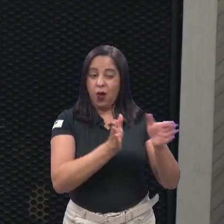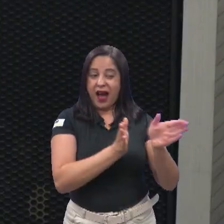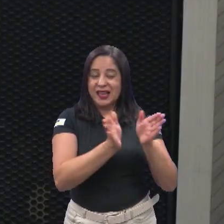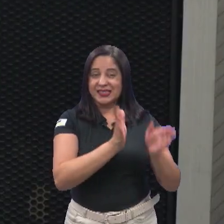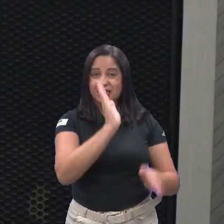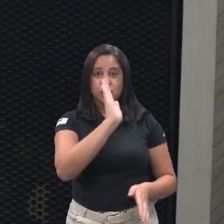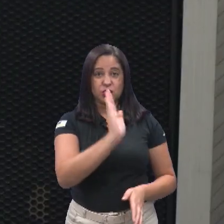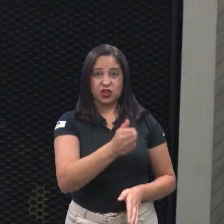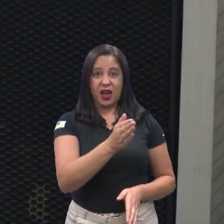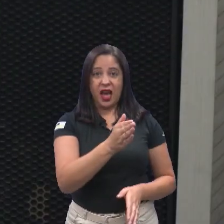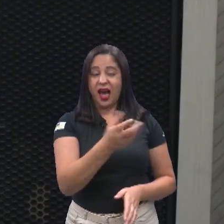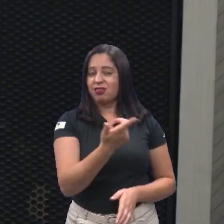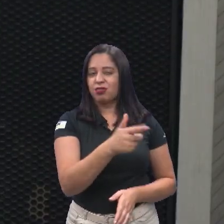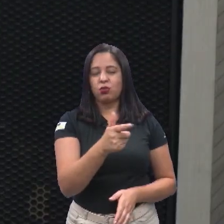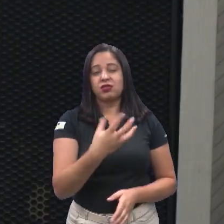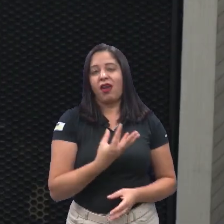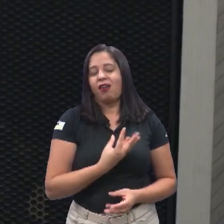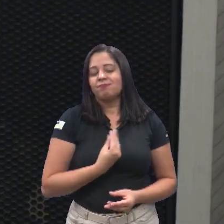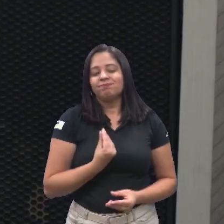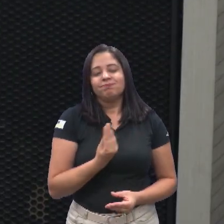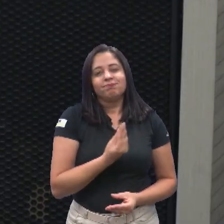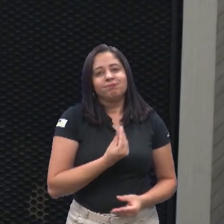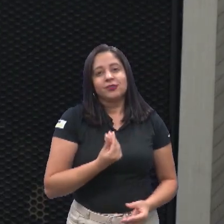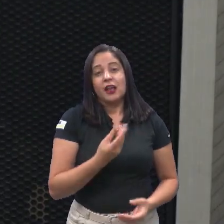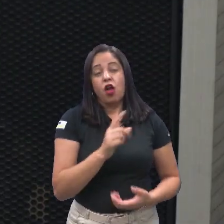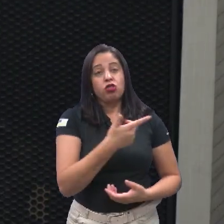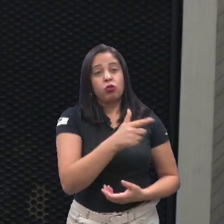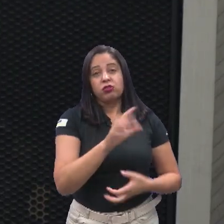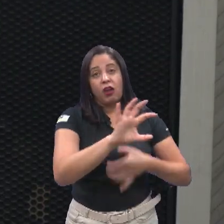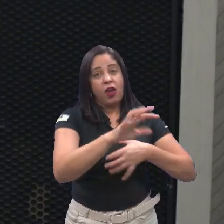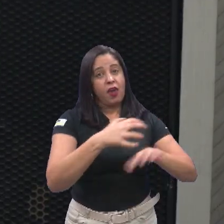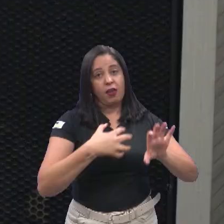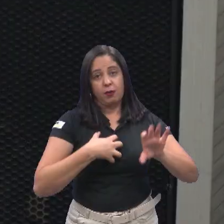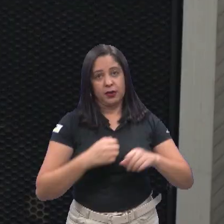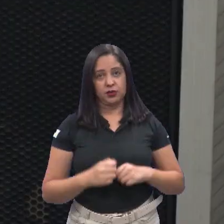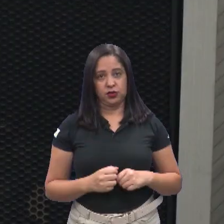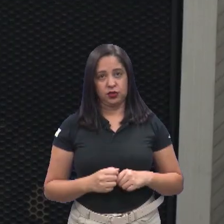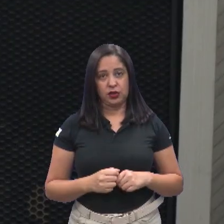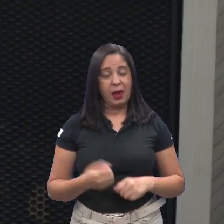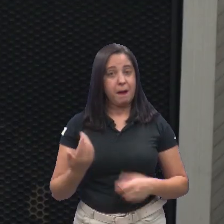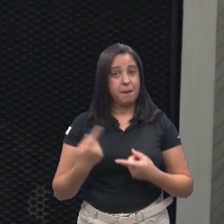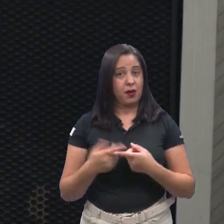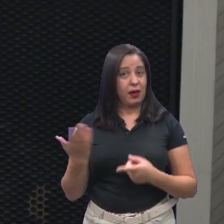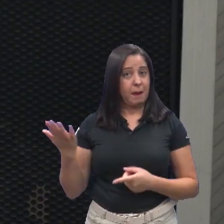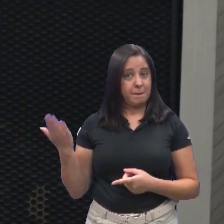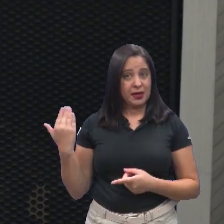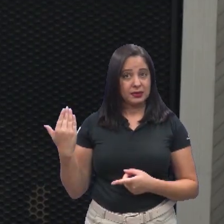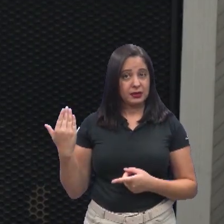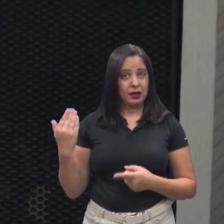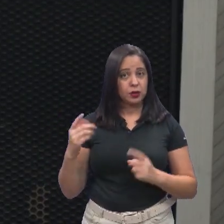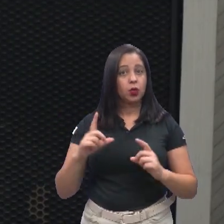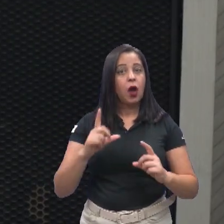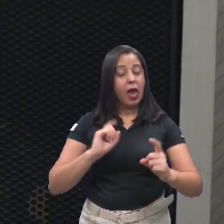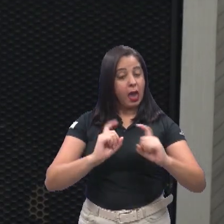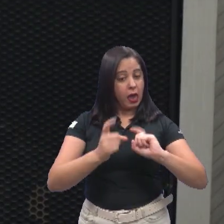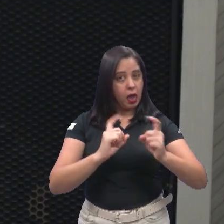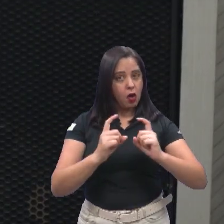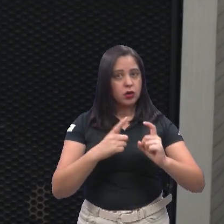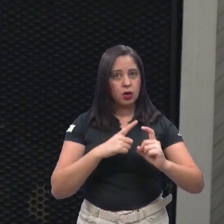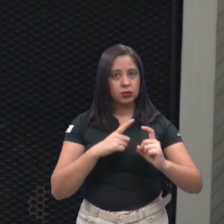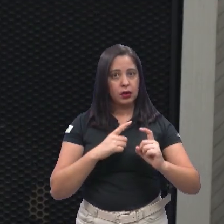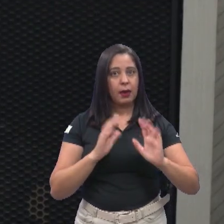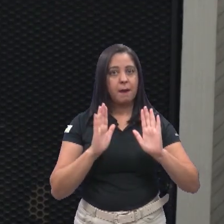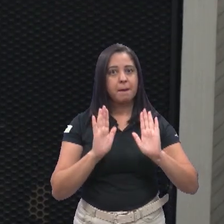insensível. Nas reuniões que a gente tinha aqui, né, que infelizmente acabou, sempre